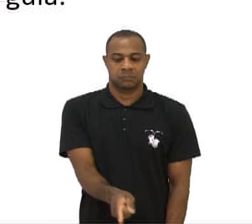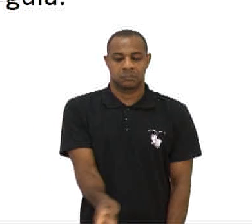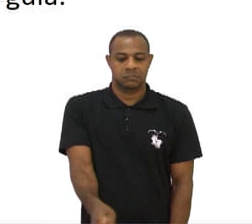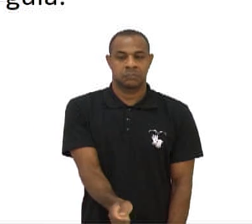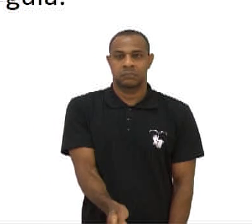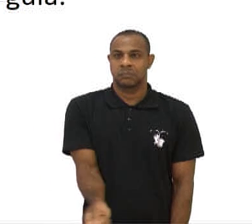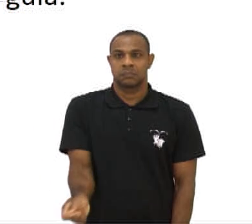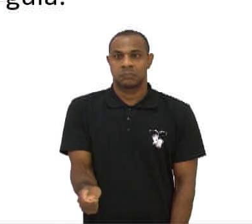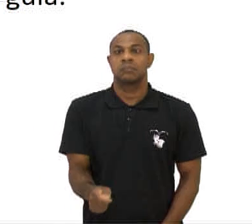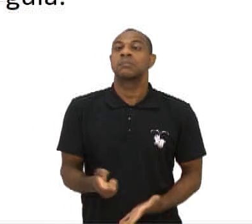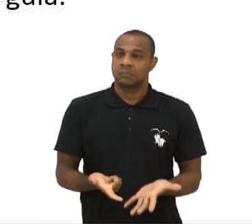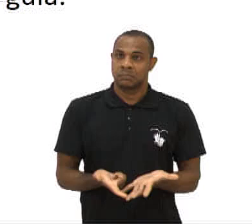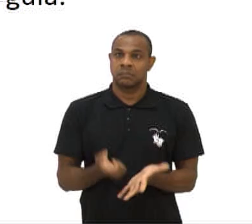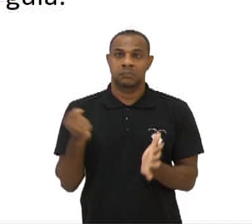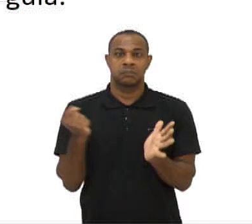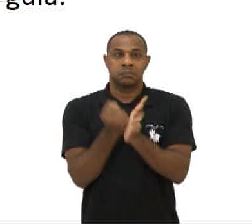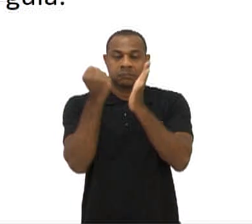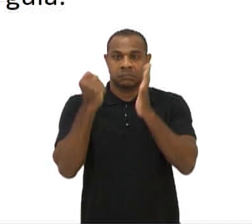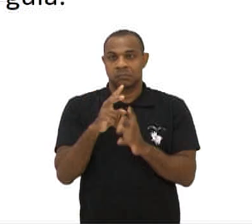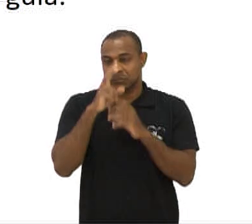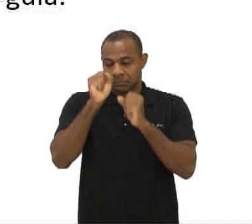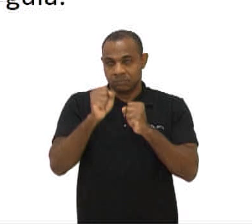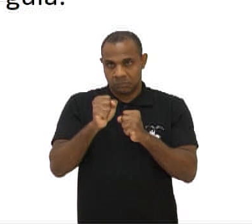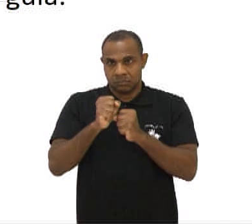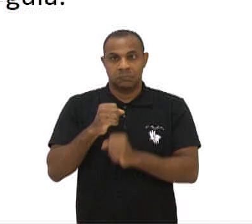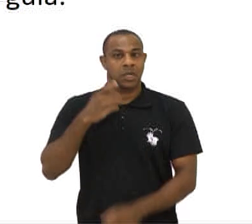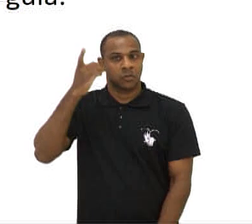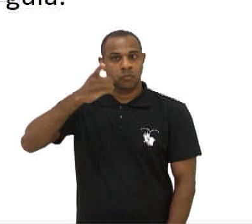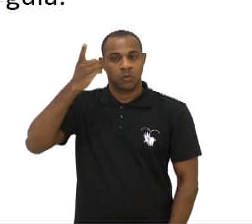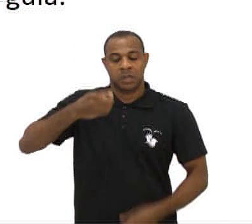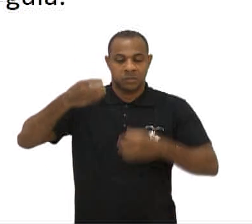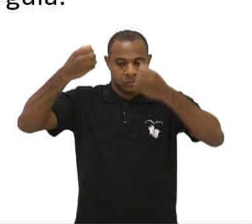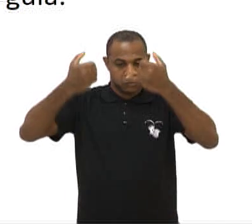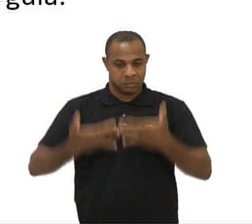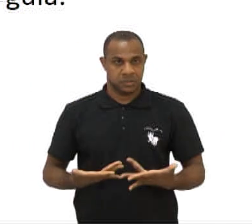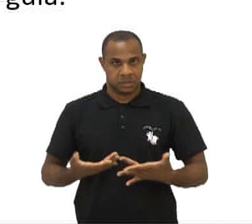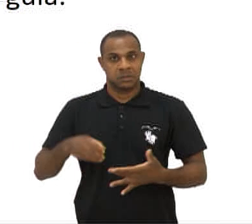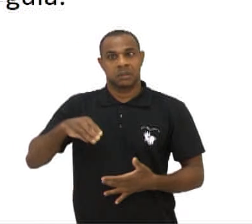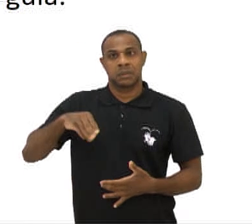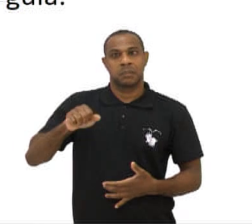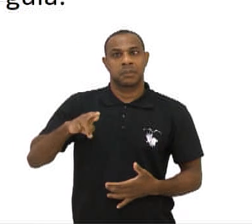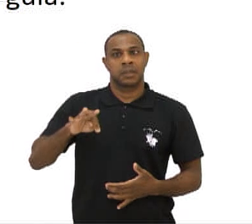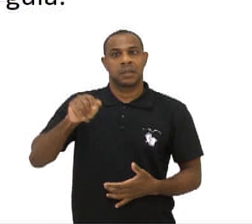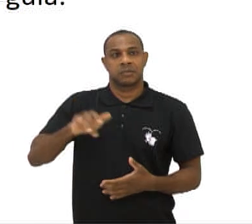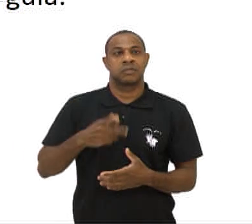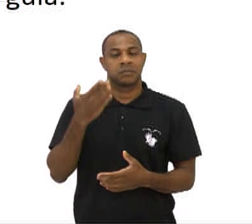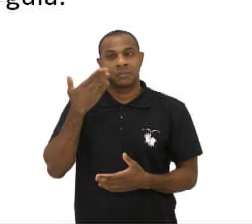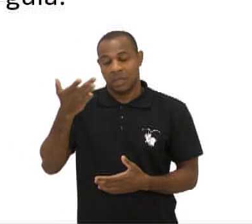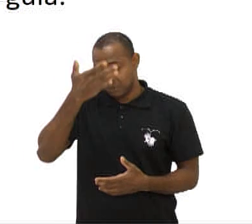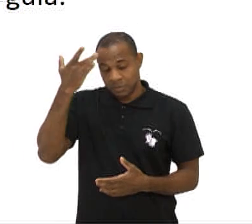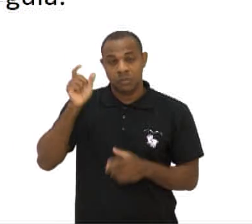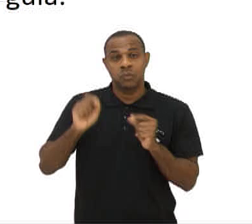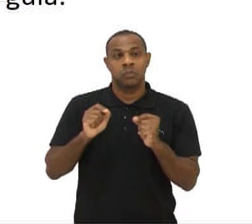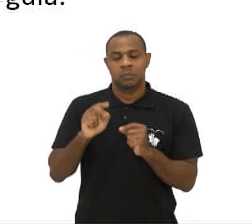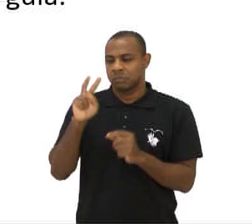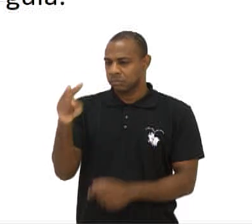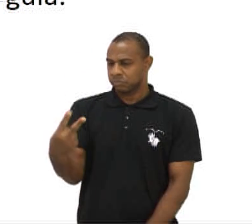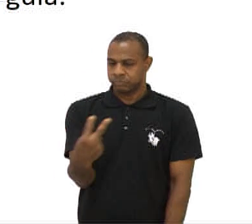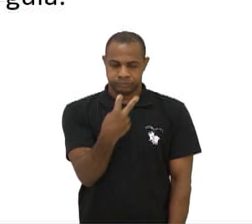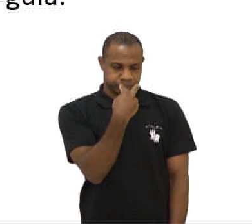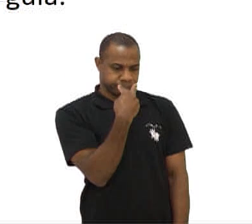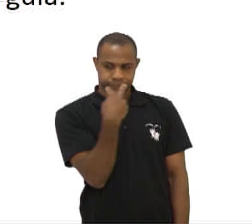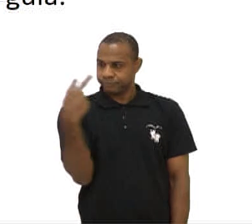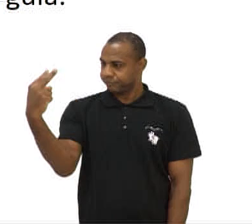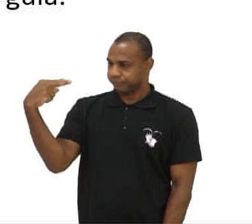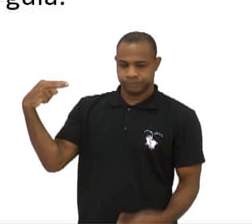da deficiência visual, diz a advogada Thaís Martinez, de 35 anos. As pessoas me olhavam como se